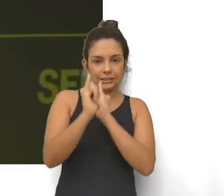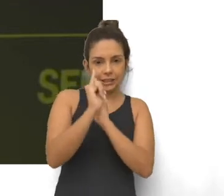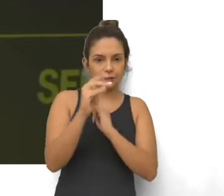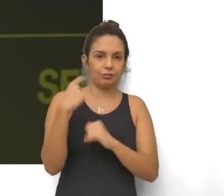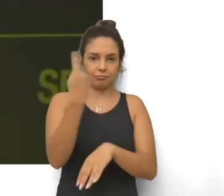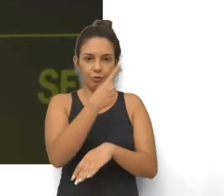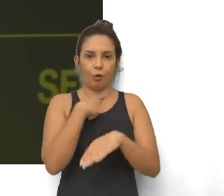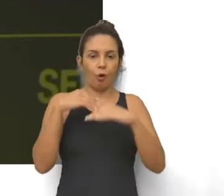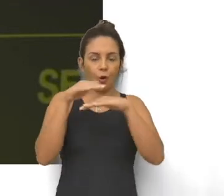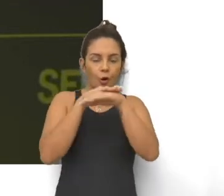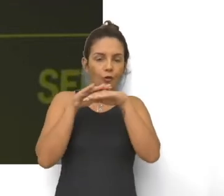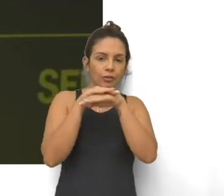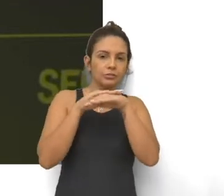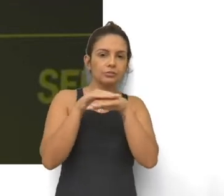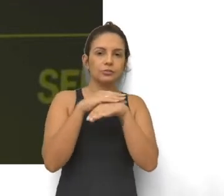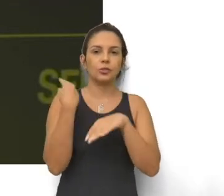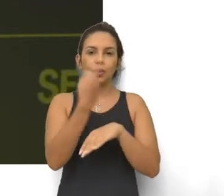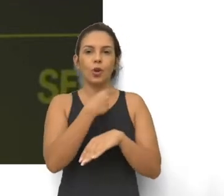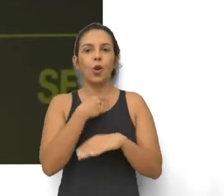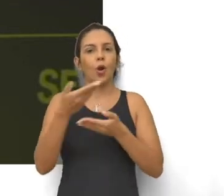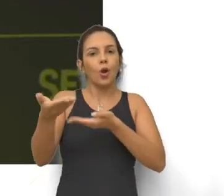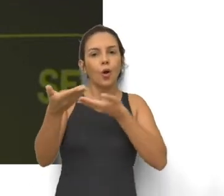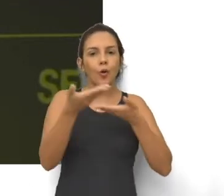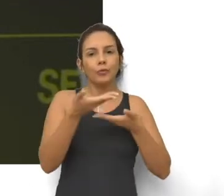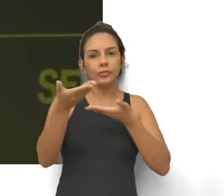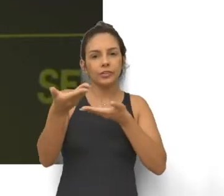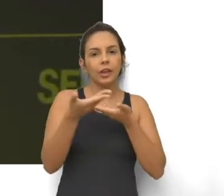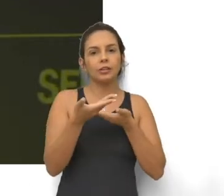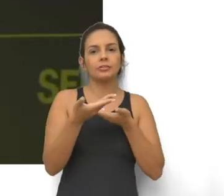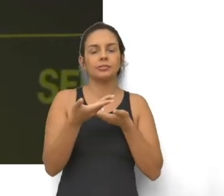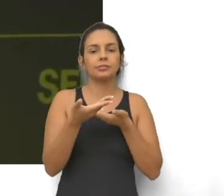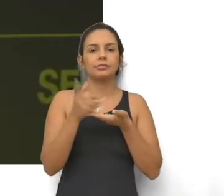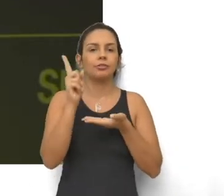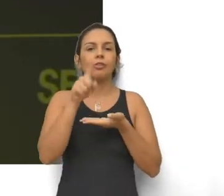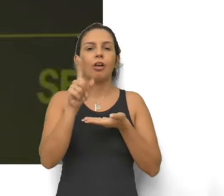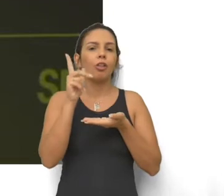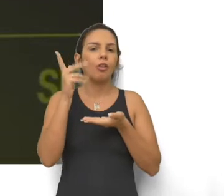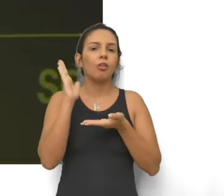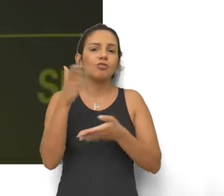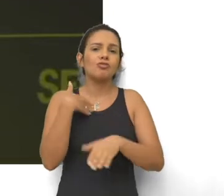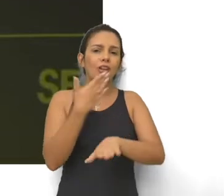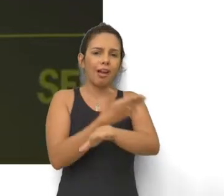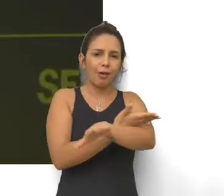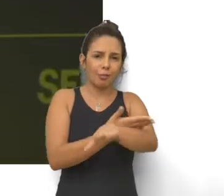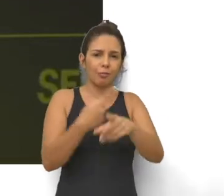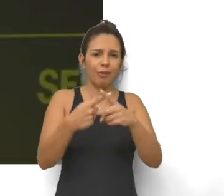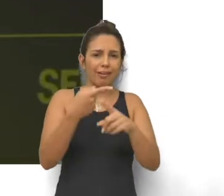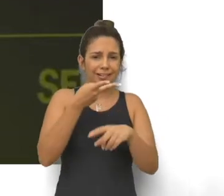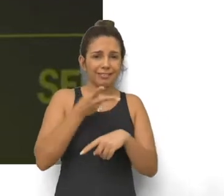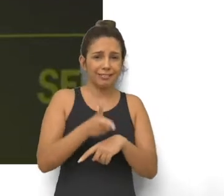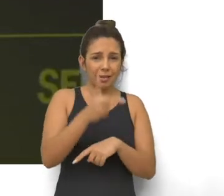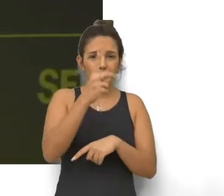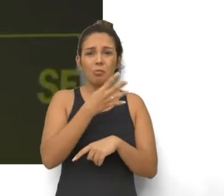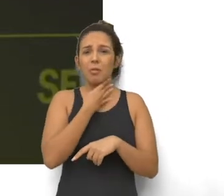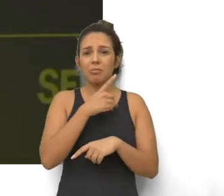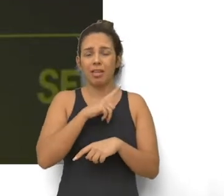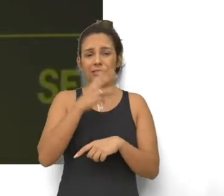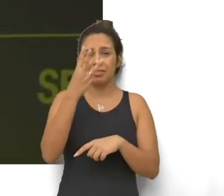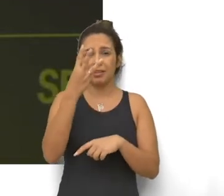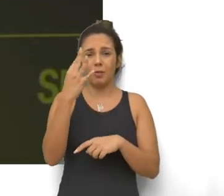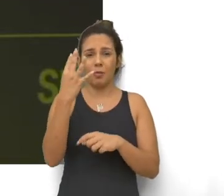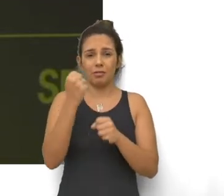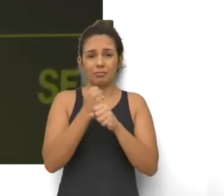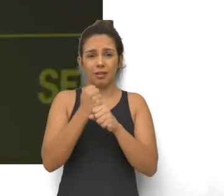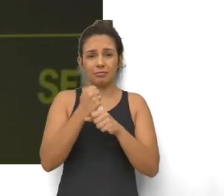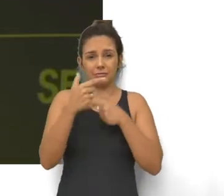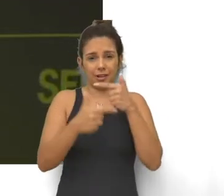estamos conversando com os nossos convidados. O apresentador Afonso Borges está sentado em um estúdio. Ao fundo,